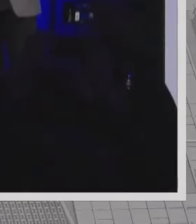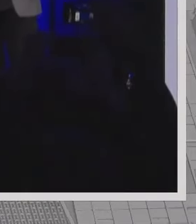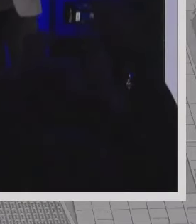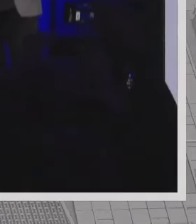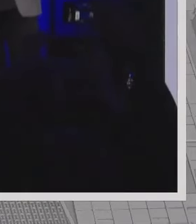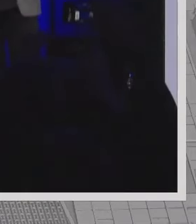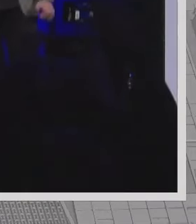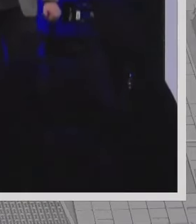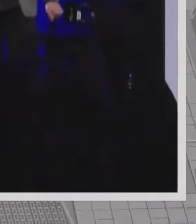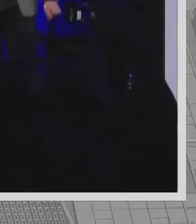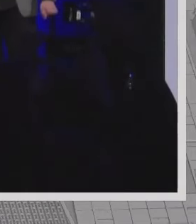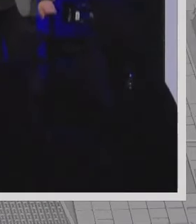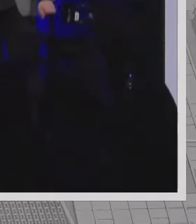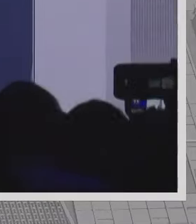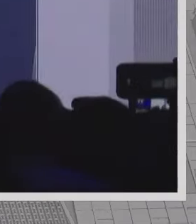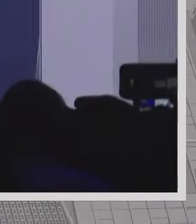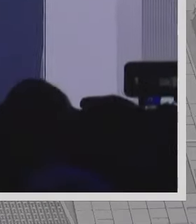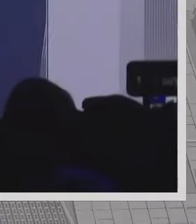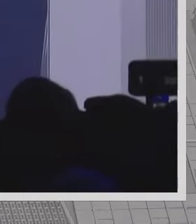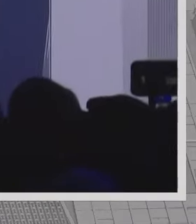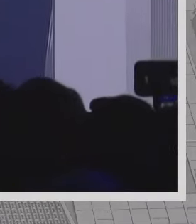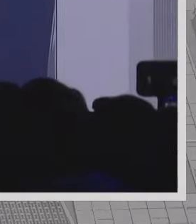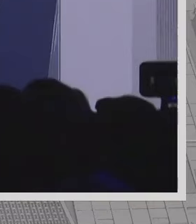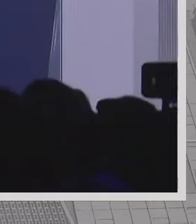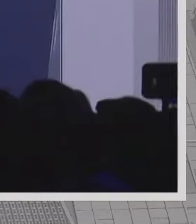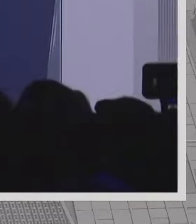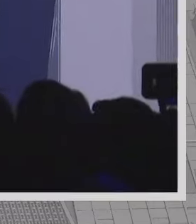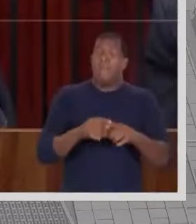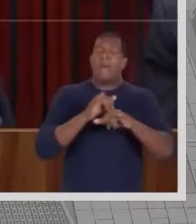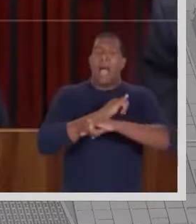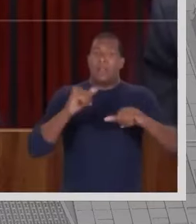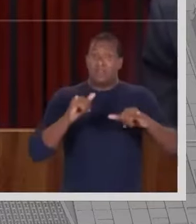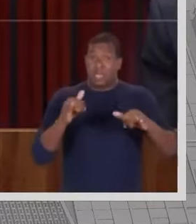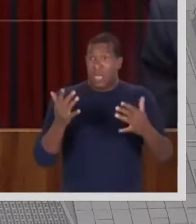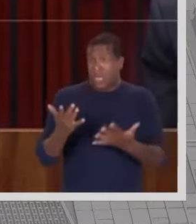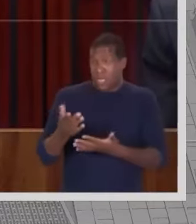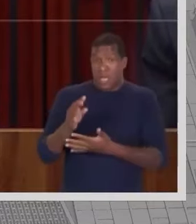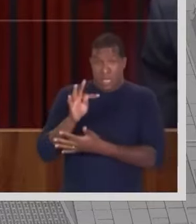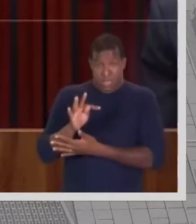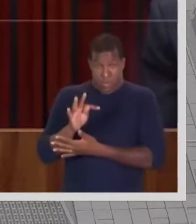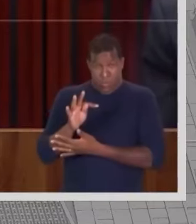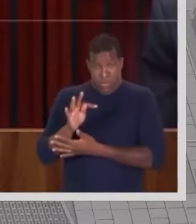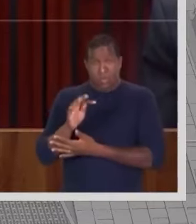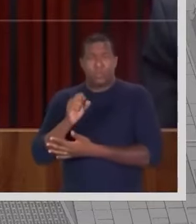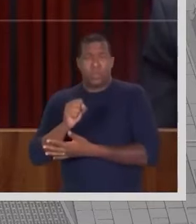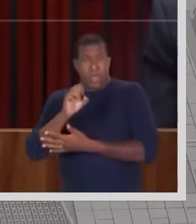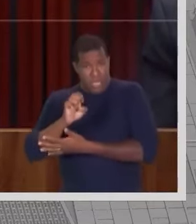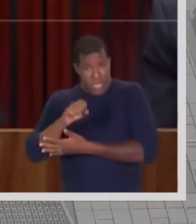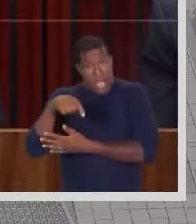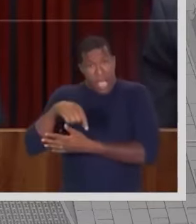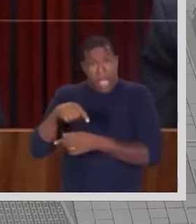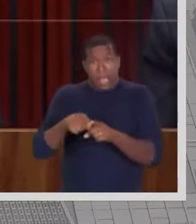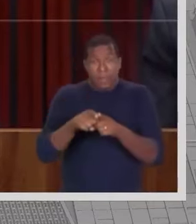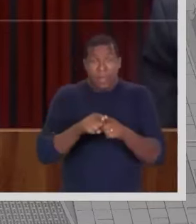entender a legitimidade das decisões, a gente precisa ter transparência. Afinal, quais são as contas que estão banidas das